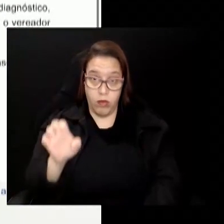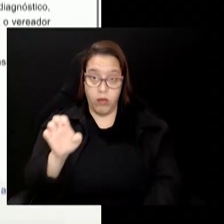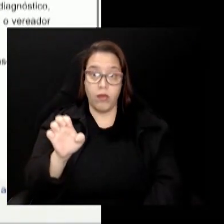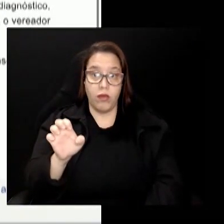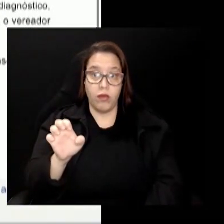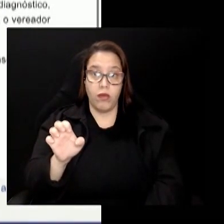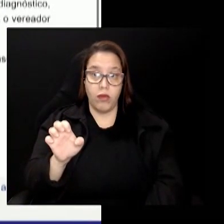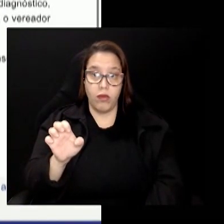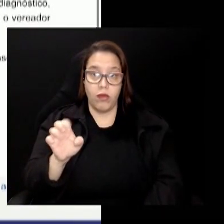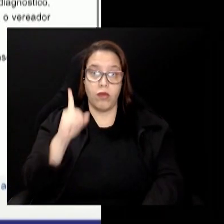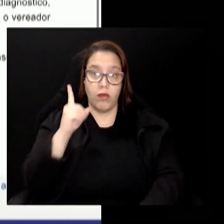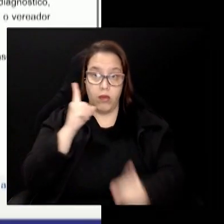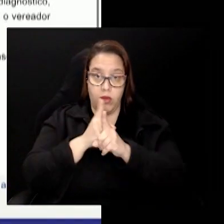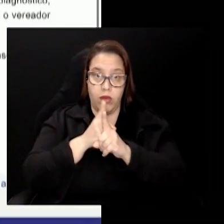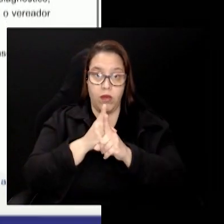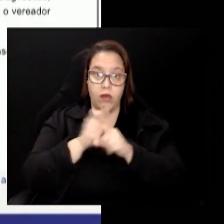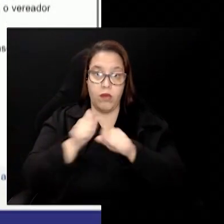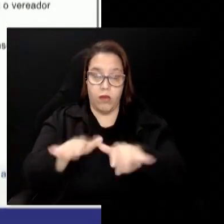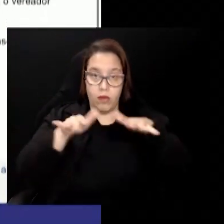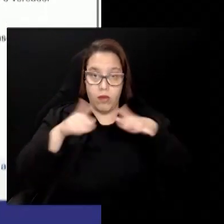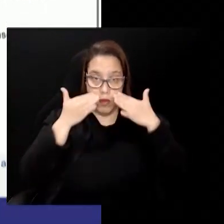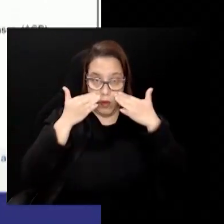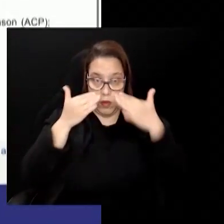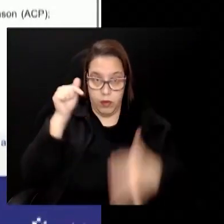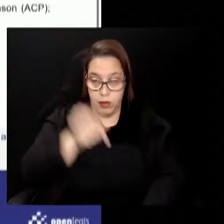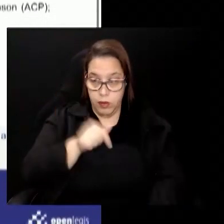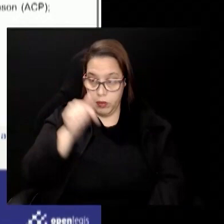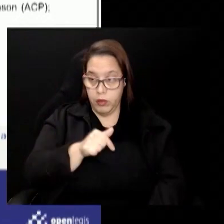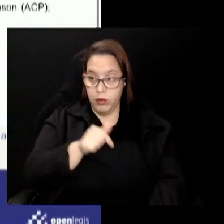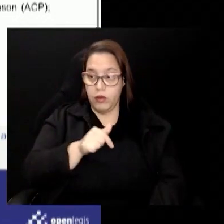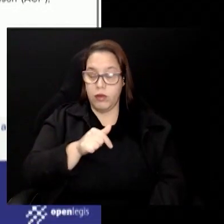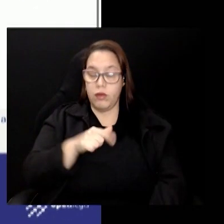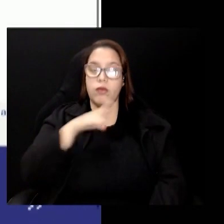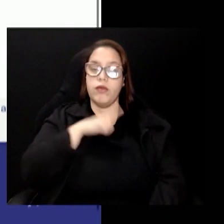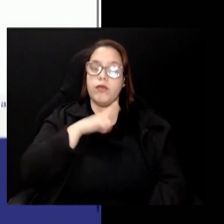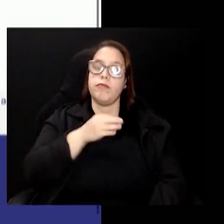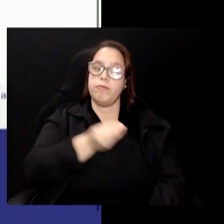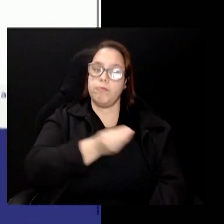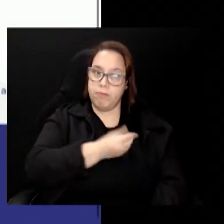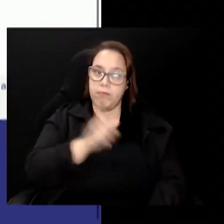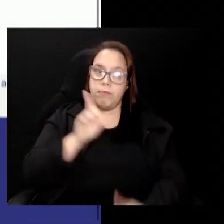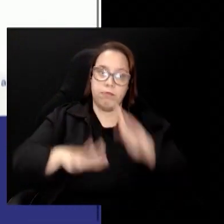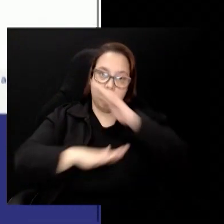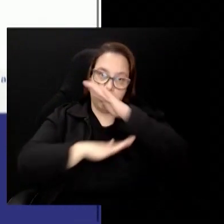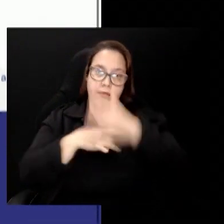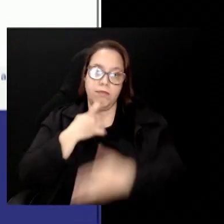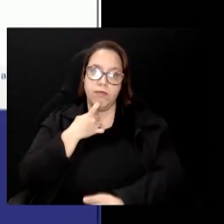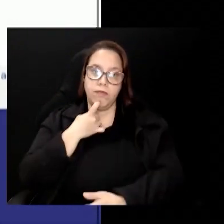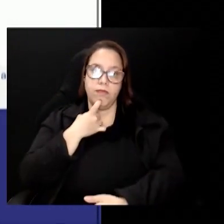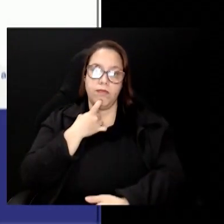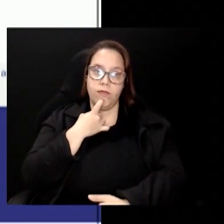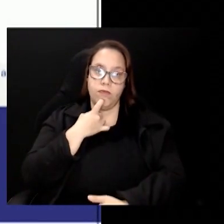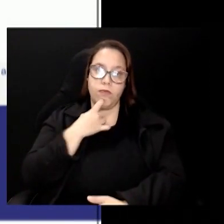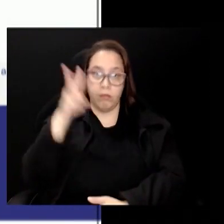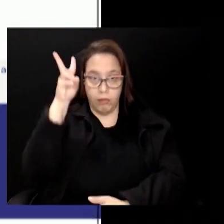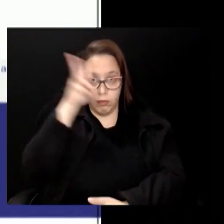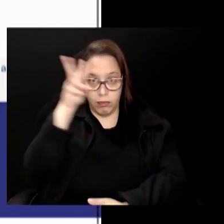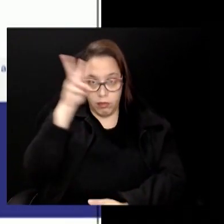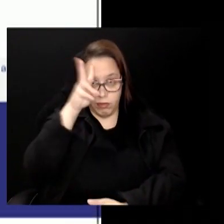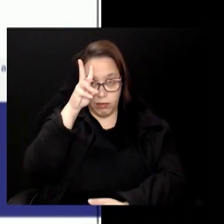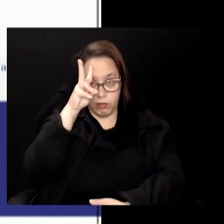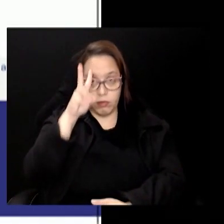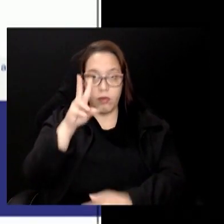aqui no plenário José Maria Matosinho e tem transmissão da TV Câmara Campinas. A gente lembra aqui que Parkinson é uma